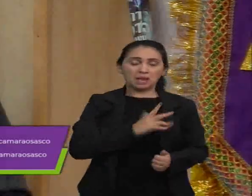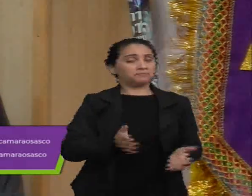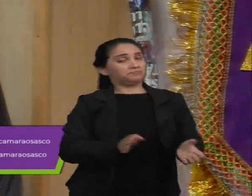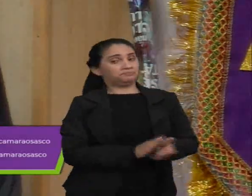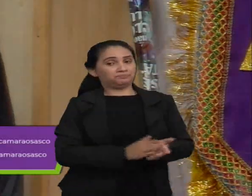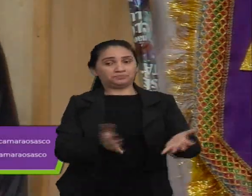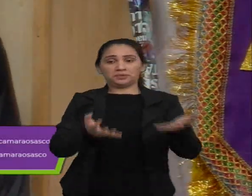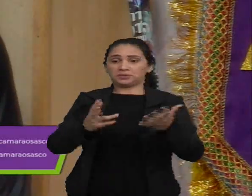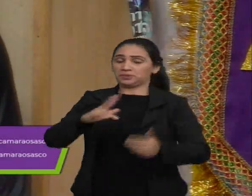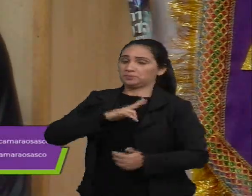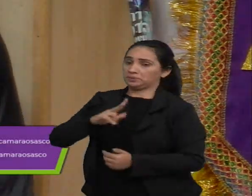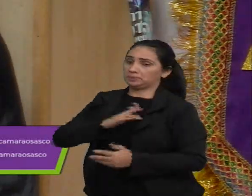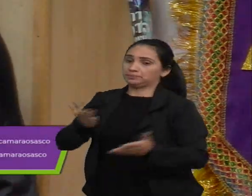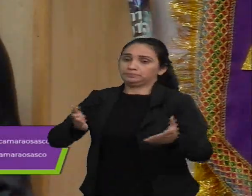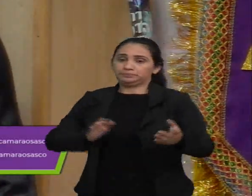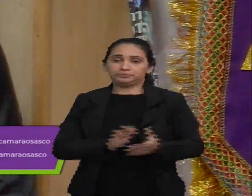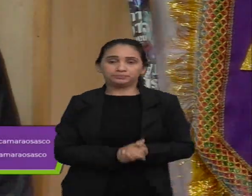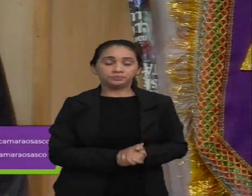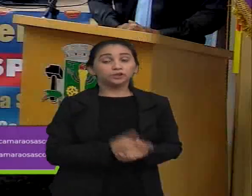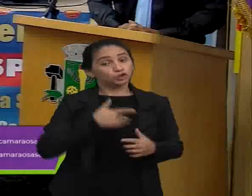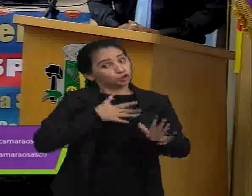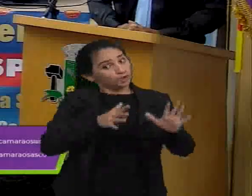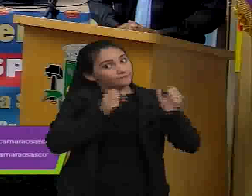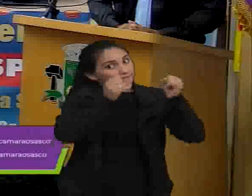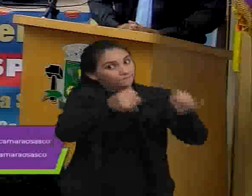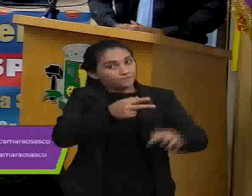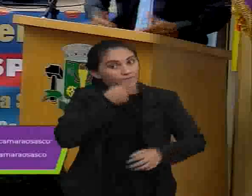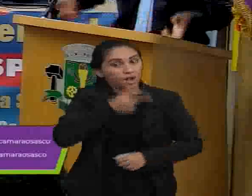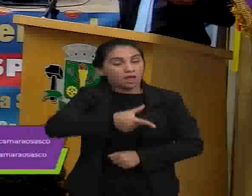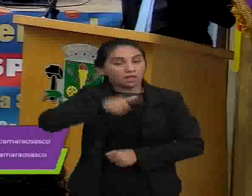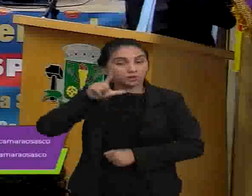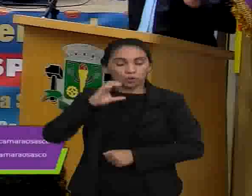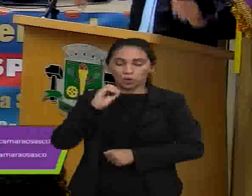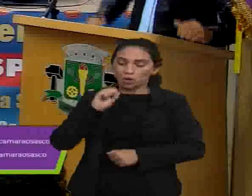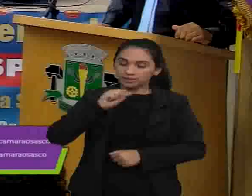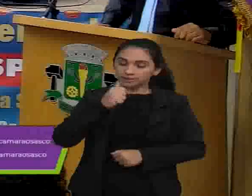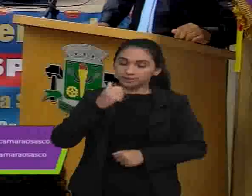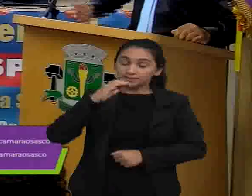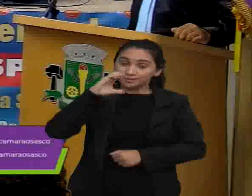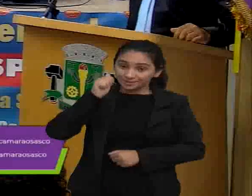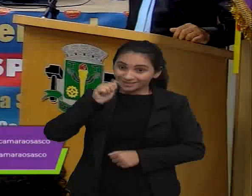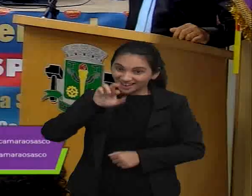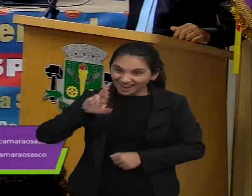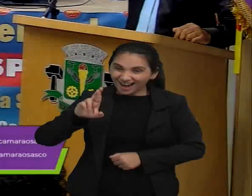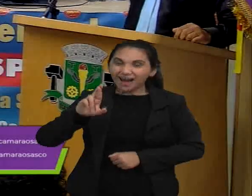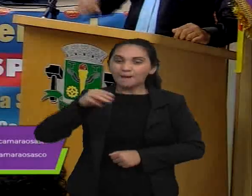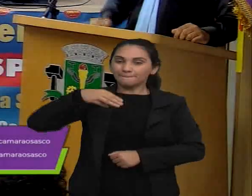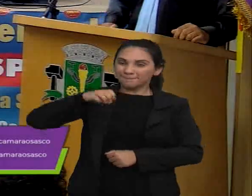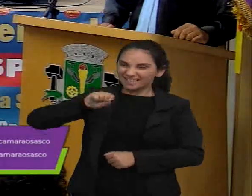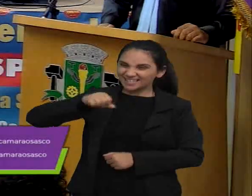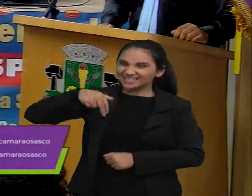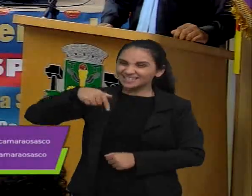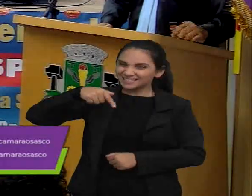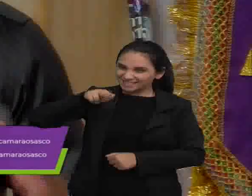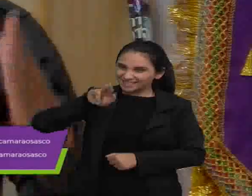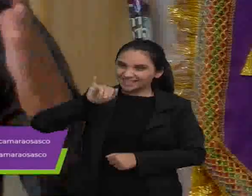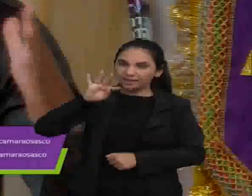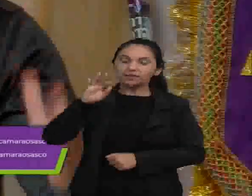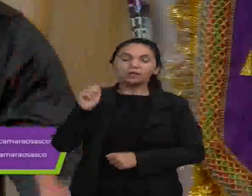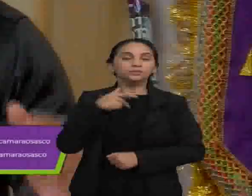aqui nós falamos do hospital do pronto-socorro Osmar Mesquita que está fechado há mais de dois anos nós mandamos 100 mil reais para